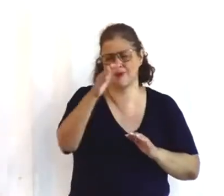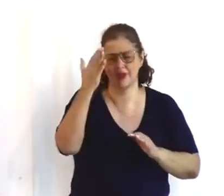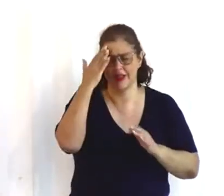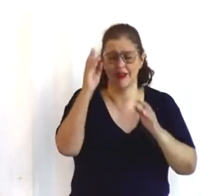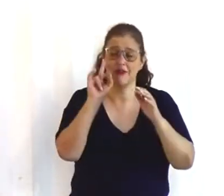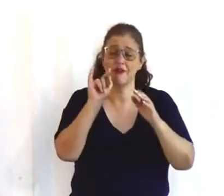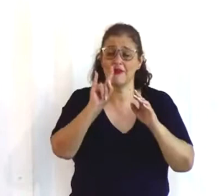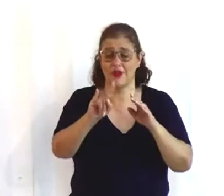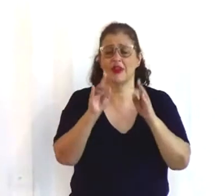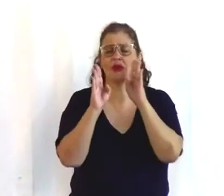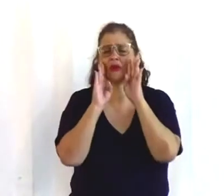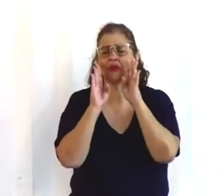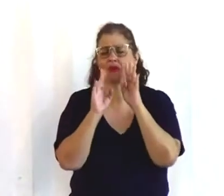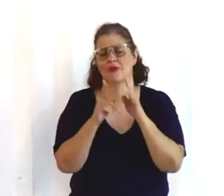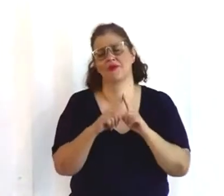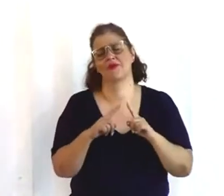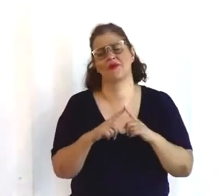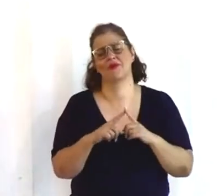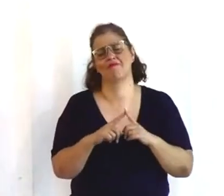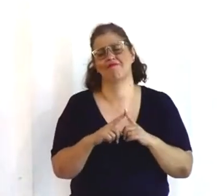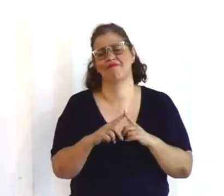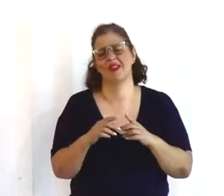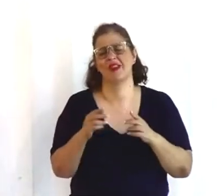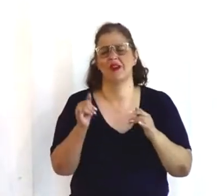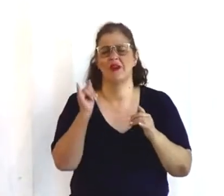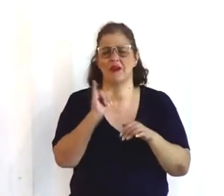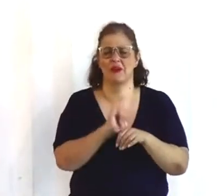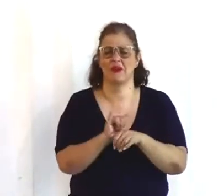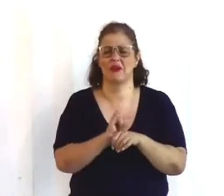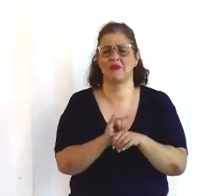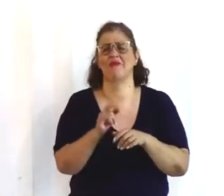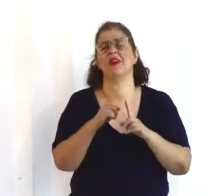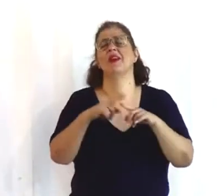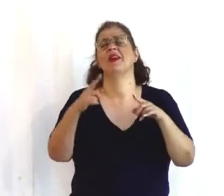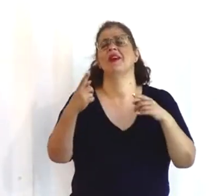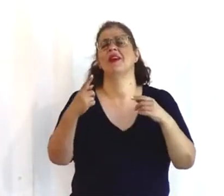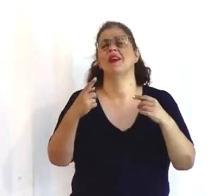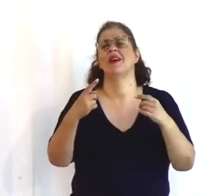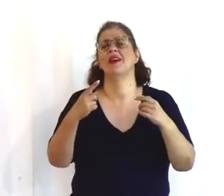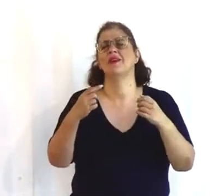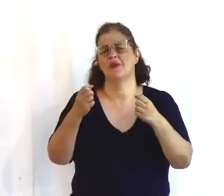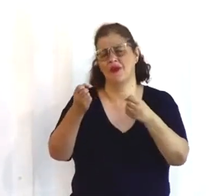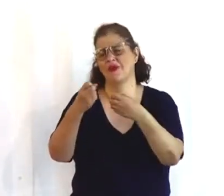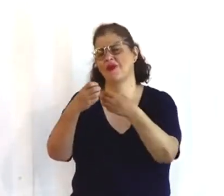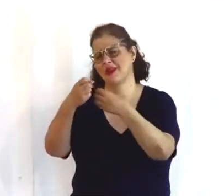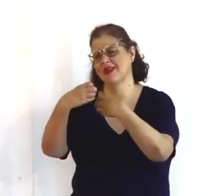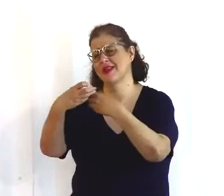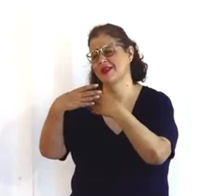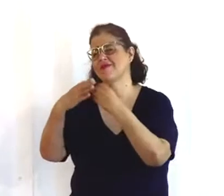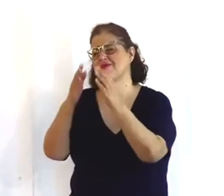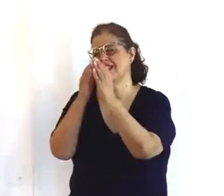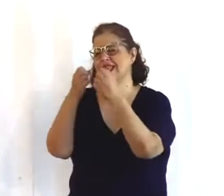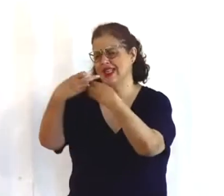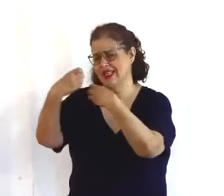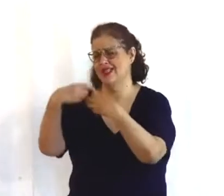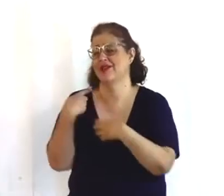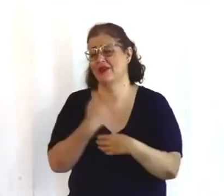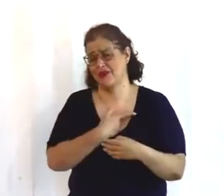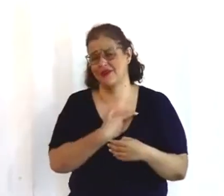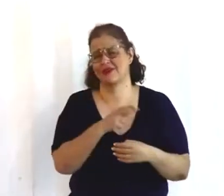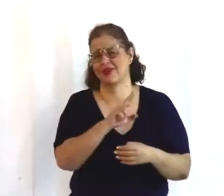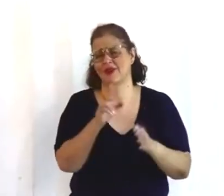neste dia que o Senhor fez. Fala ao nosso coração, edifica-nos com a Tua palavra, ó Pai, nós oramos em nome de